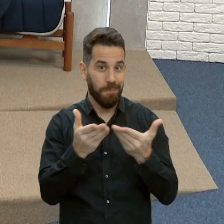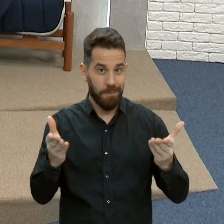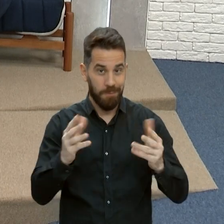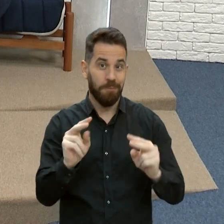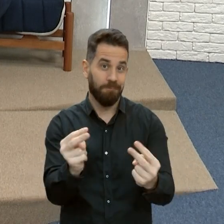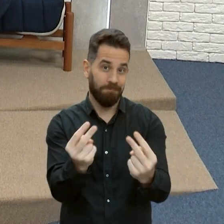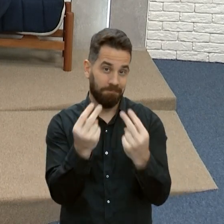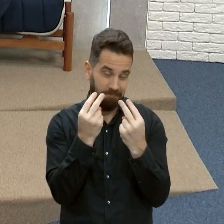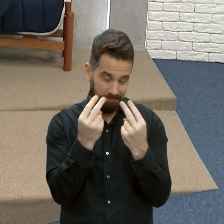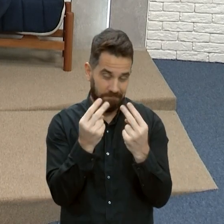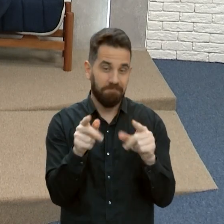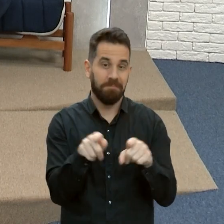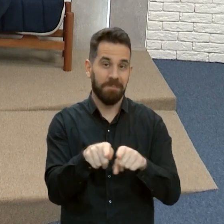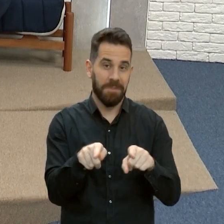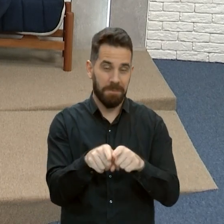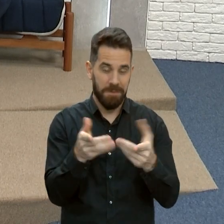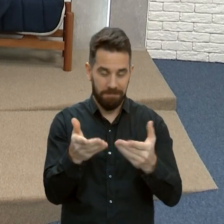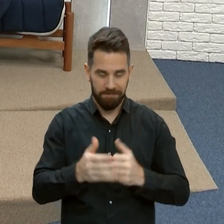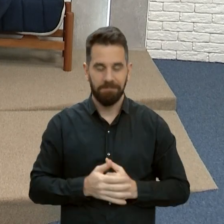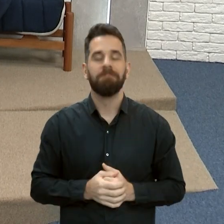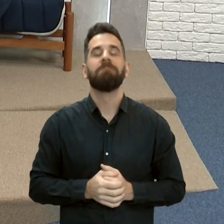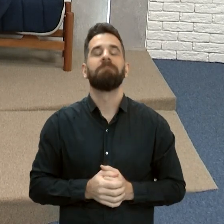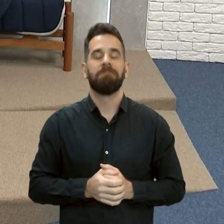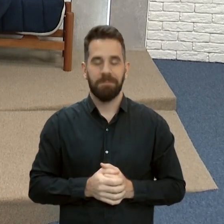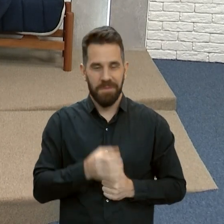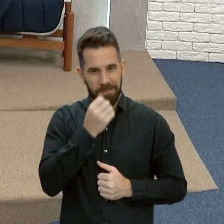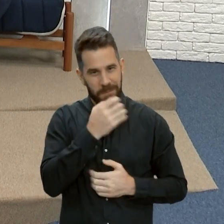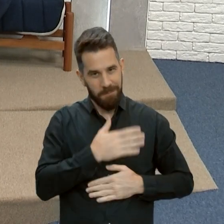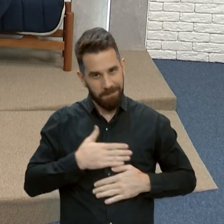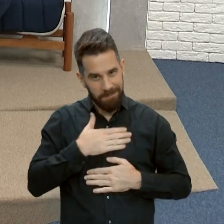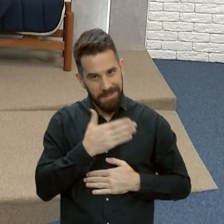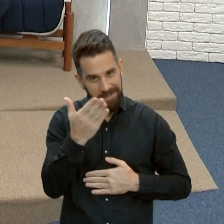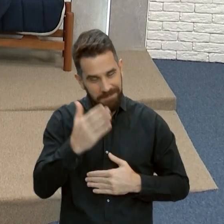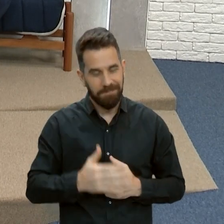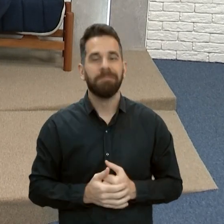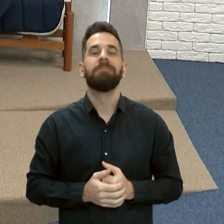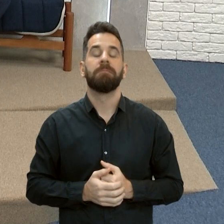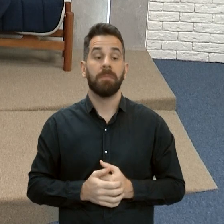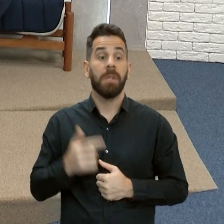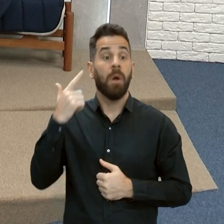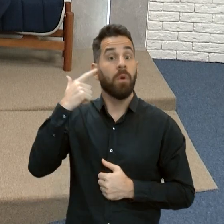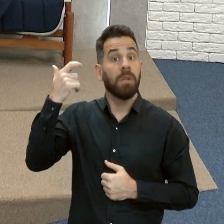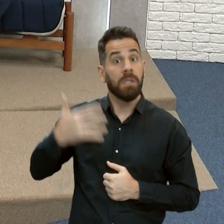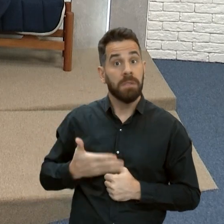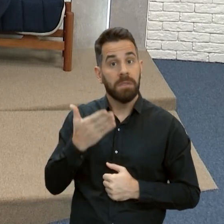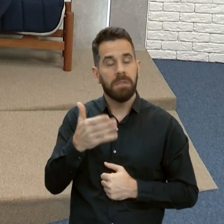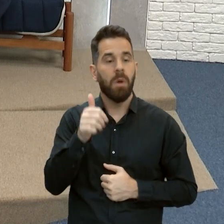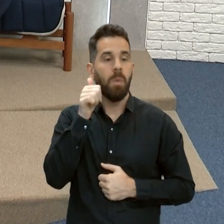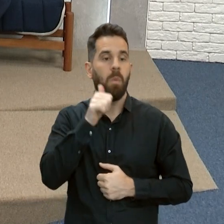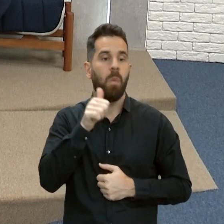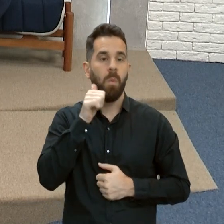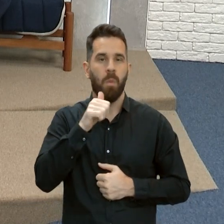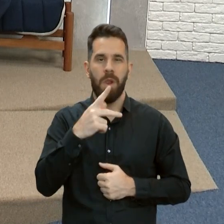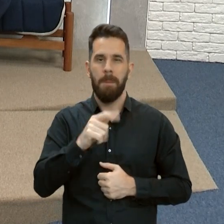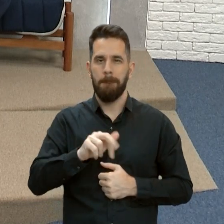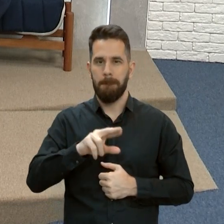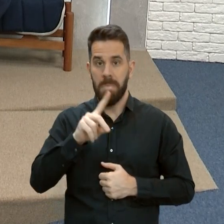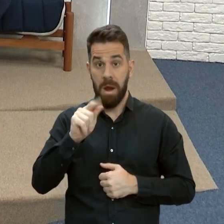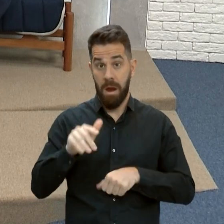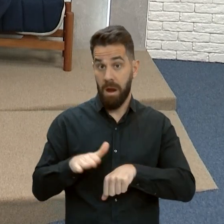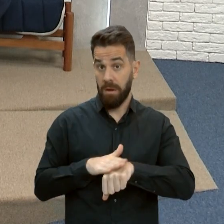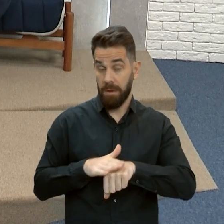todos, telespectadores e ouvintes. Que bom tê-la aqui com a gente. E ela se descreve como uma mulher parda, com olhos castanhos,